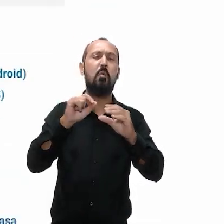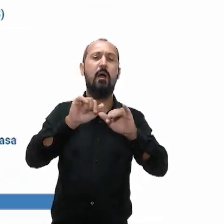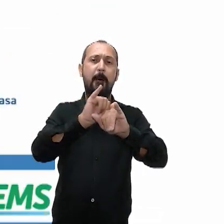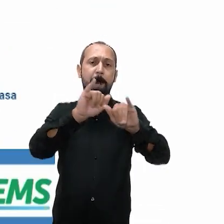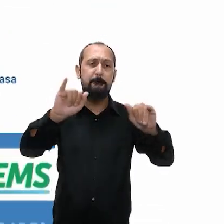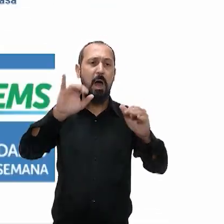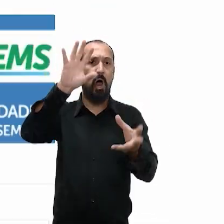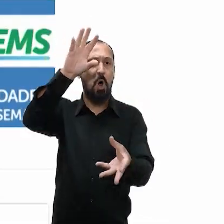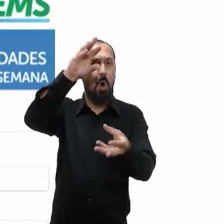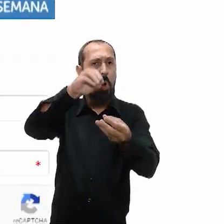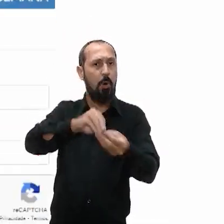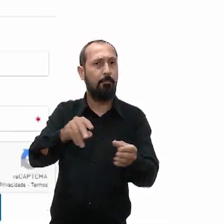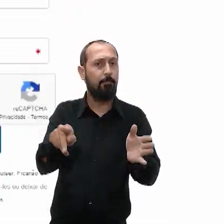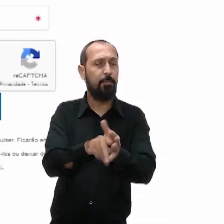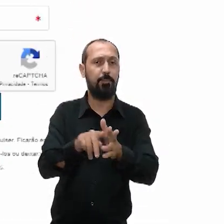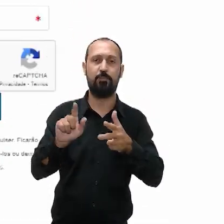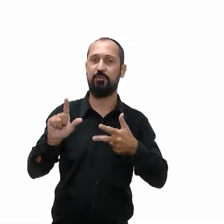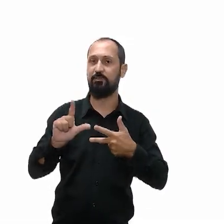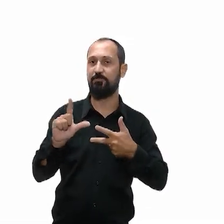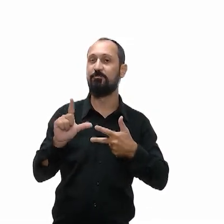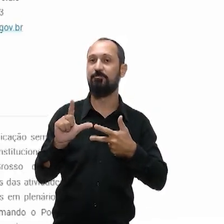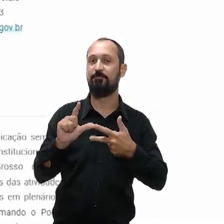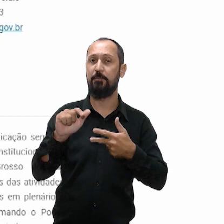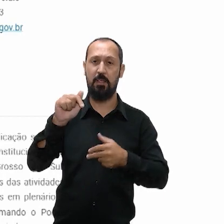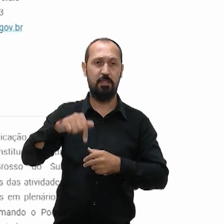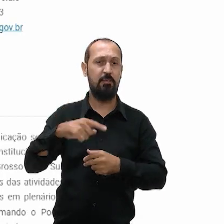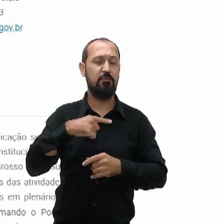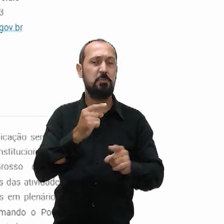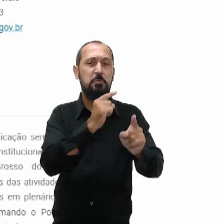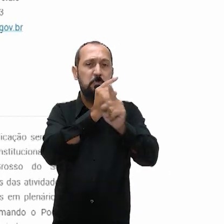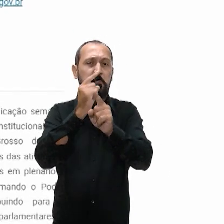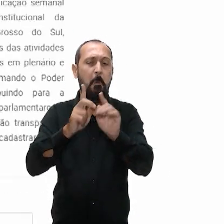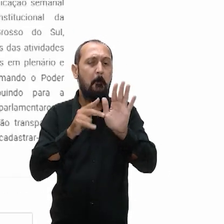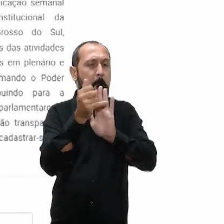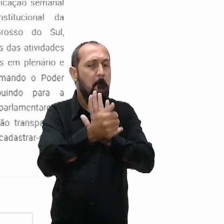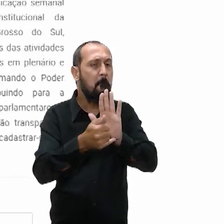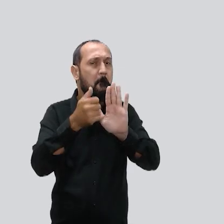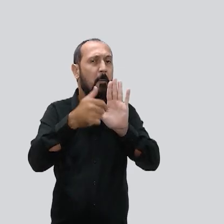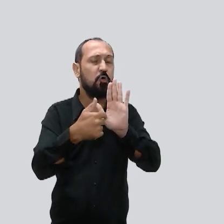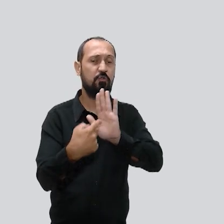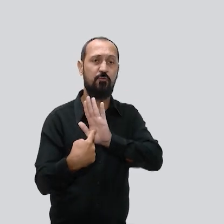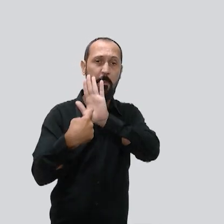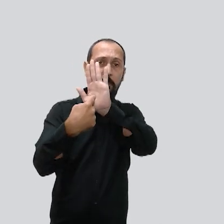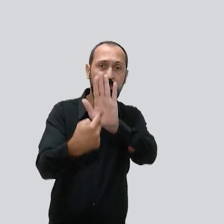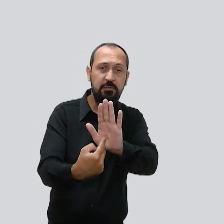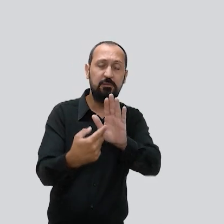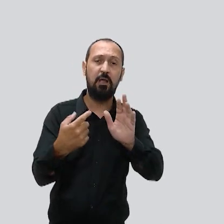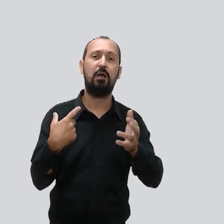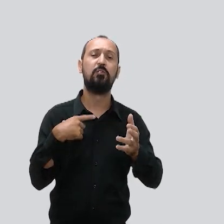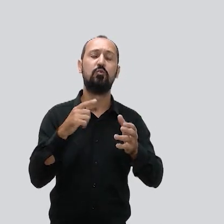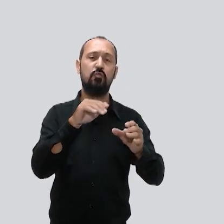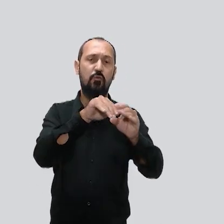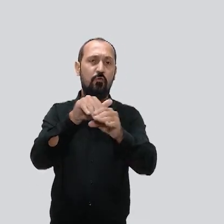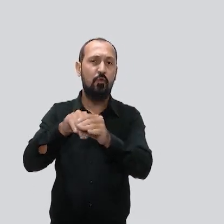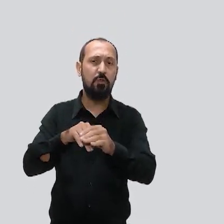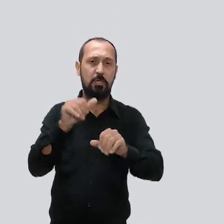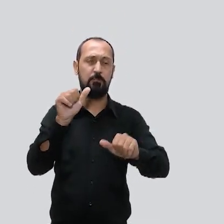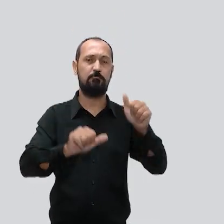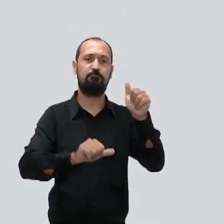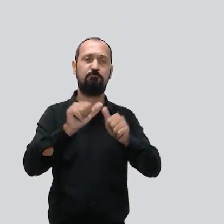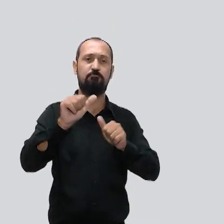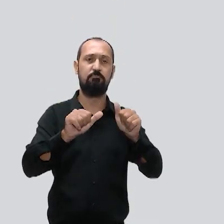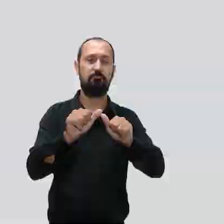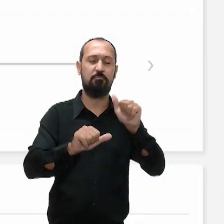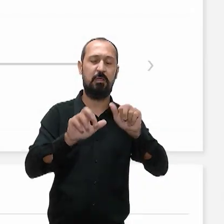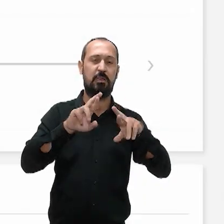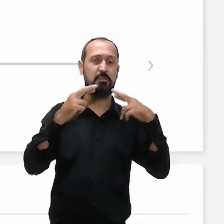resumo das principais atividades do Legislativo. Aqui você encontra os projetos que foram apresentados, os votados e